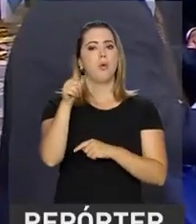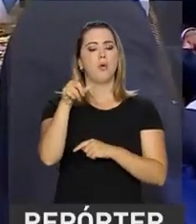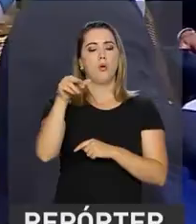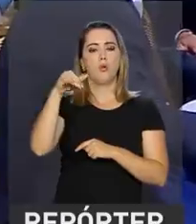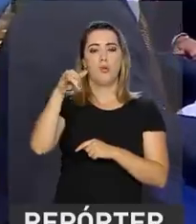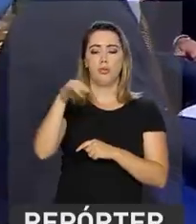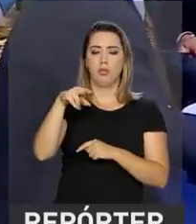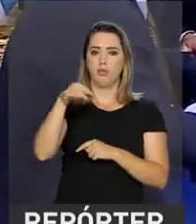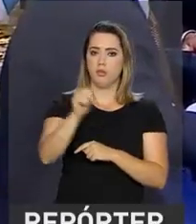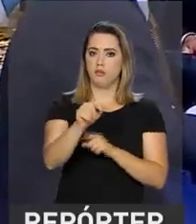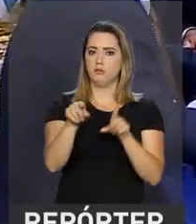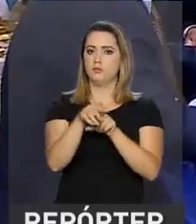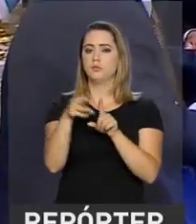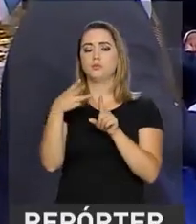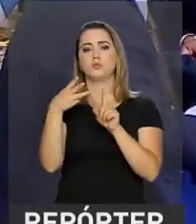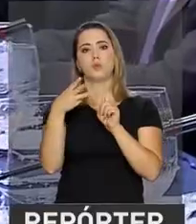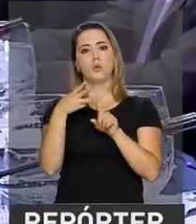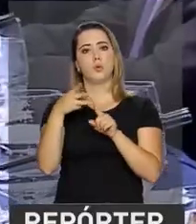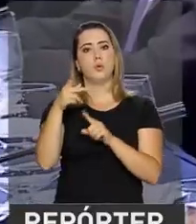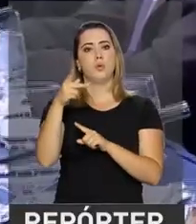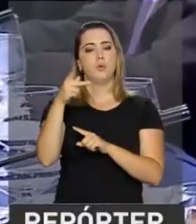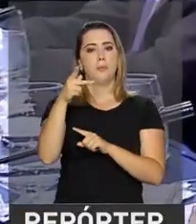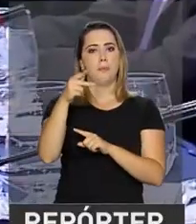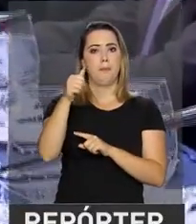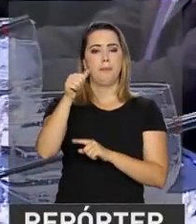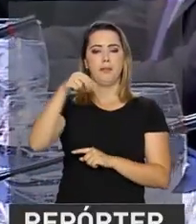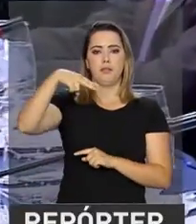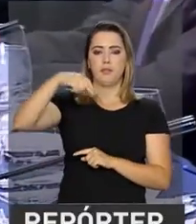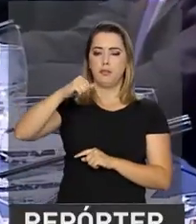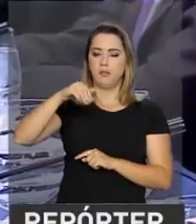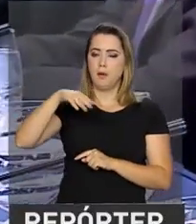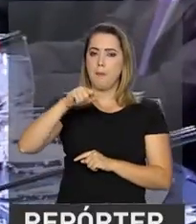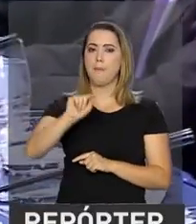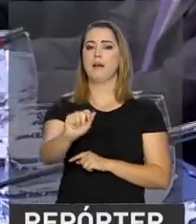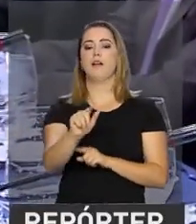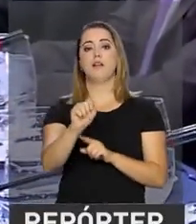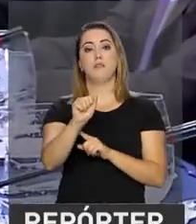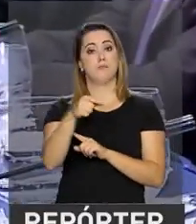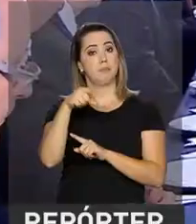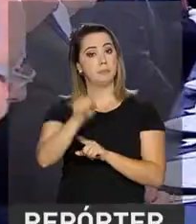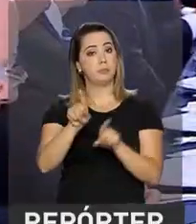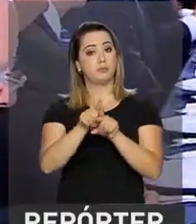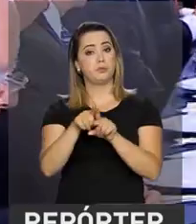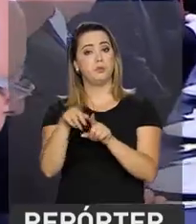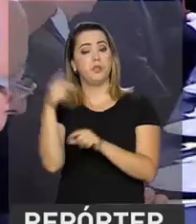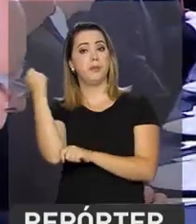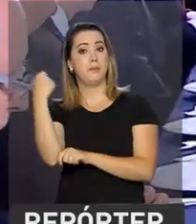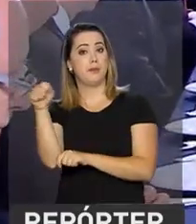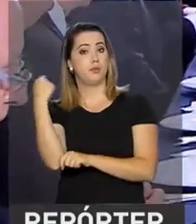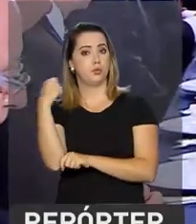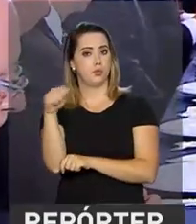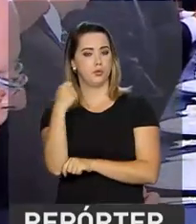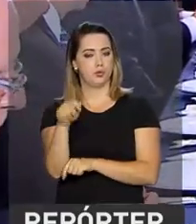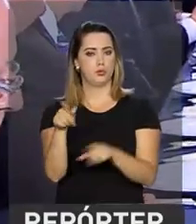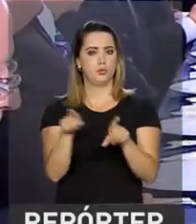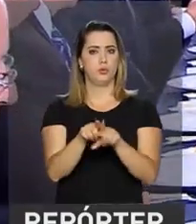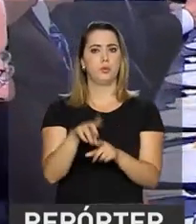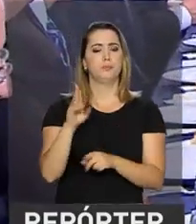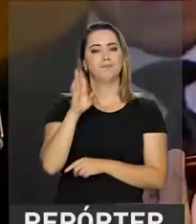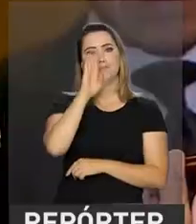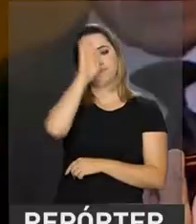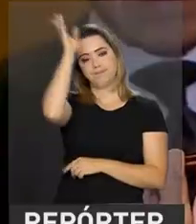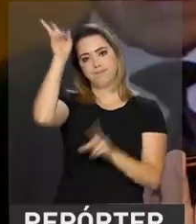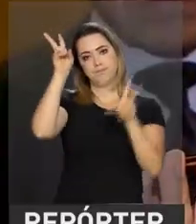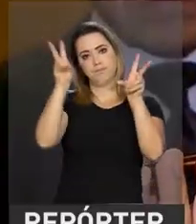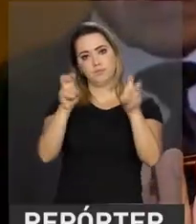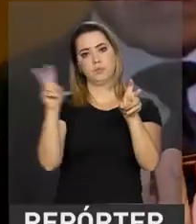do Panamá, Juan Carlos Varela, e a vice-presidente da Argentina, Gabriela Michetti. O principal tema foi a Venezuela.